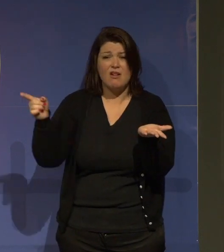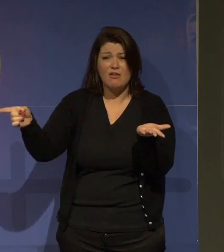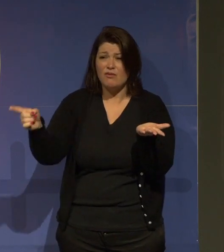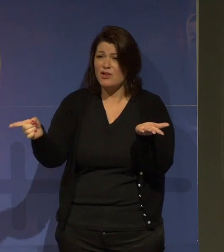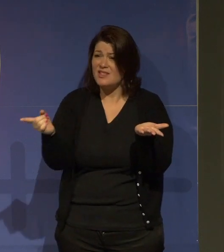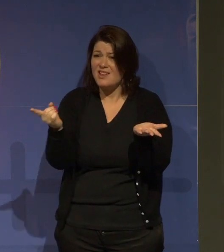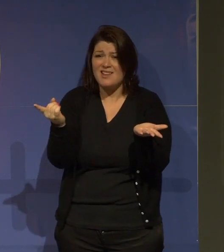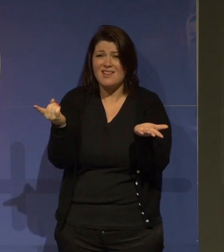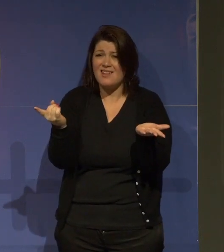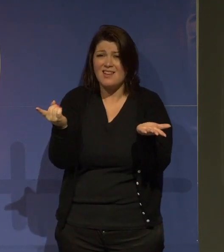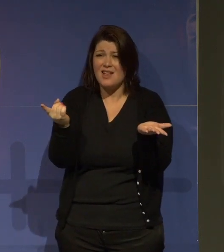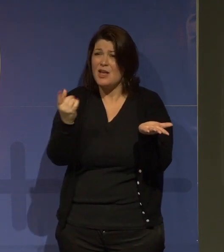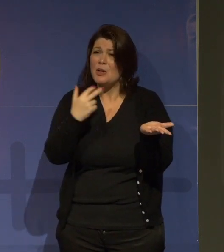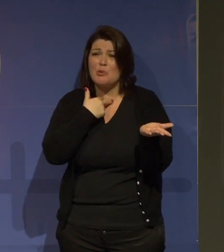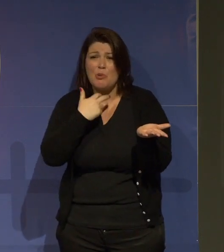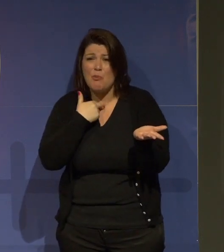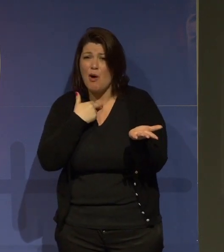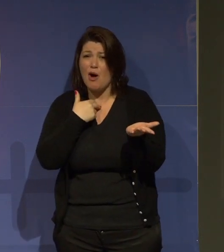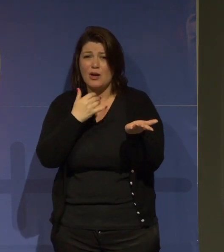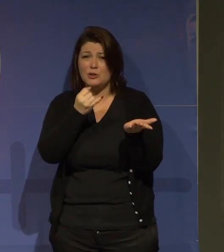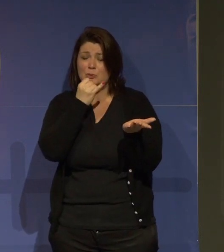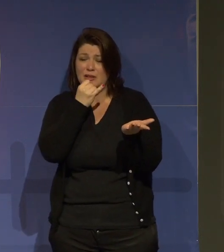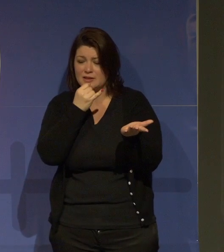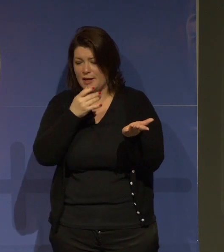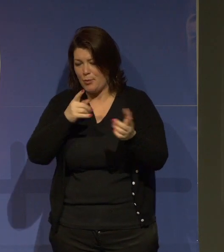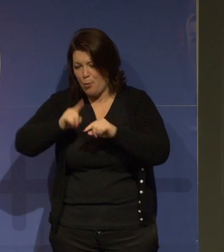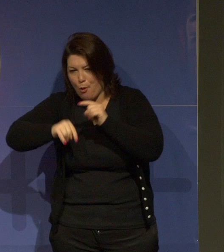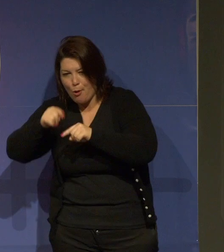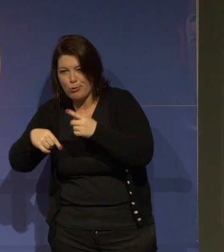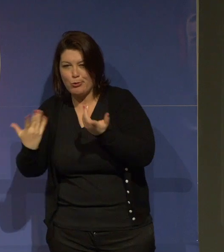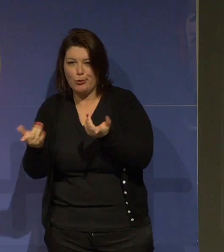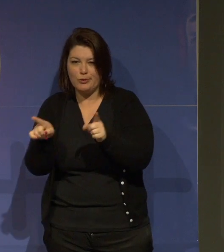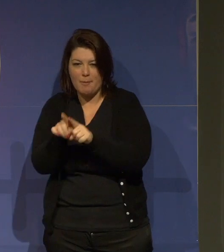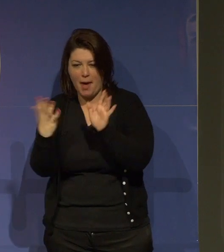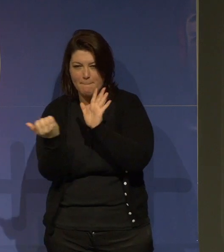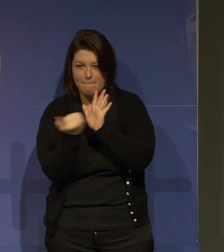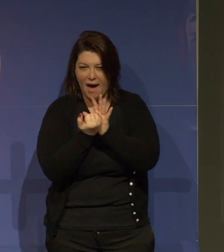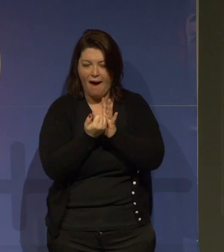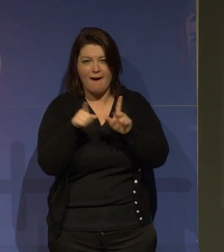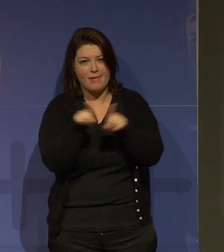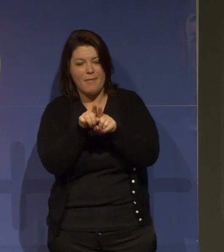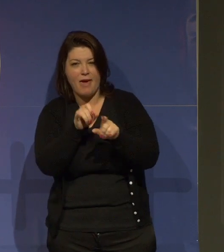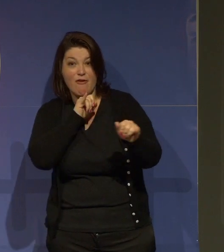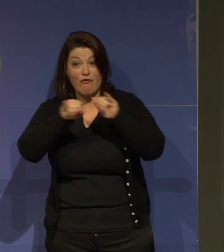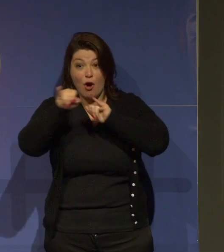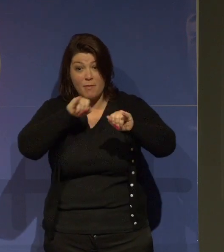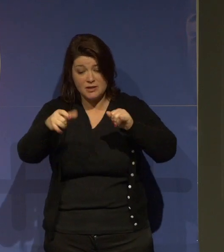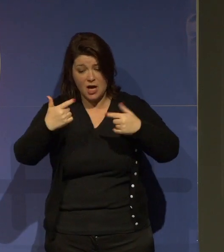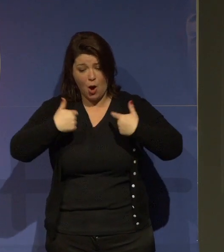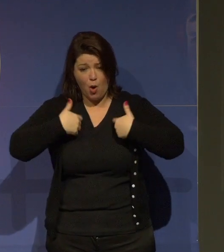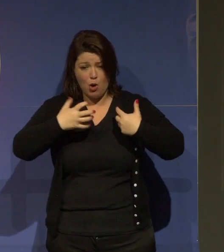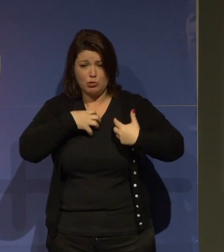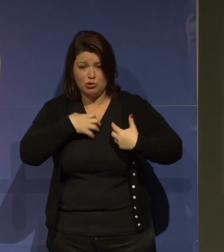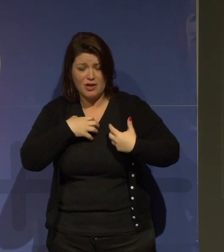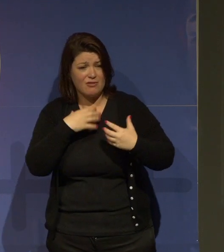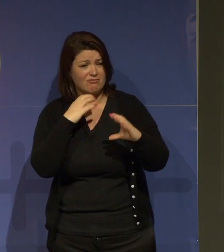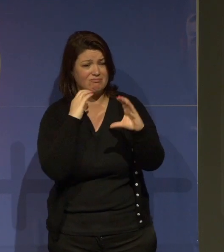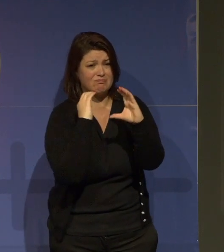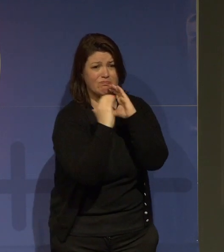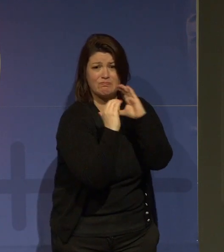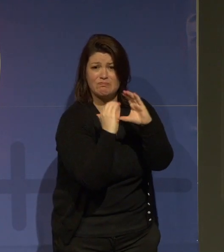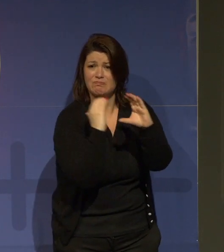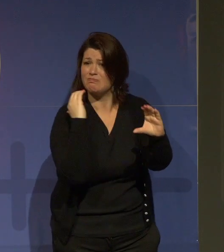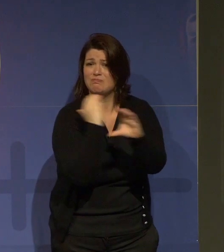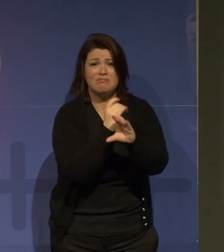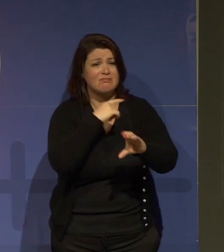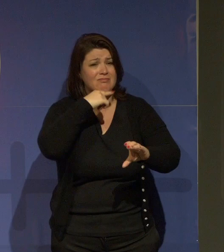a chance de fazer a sua marca, o seu produto, a sua informação, a sua causa, conversar com a maioria